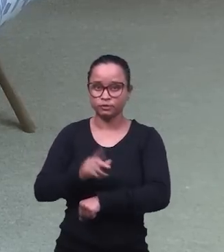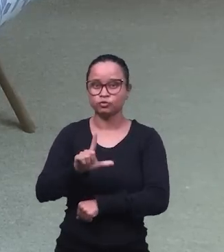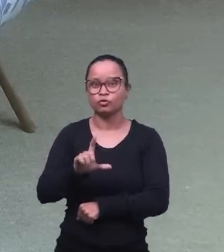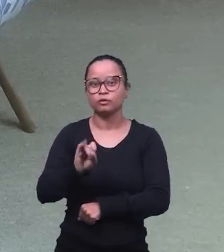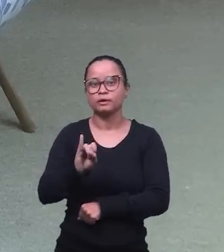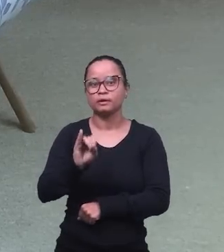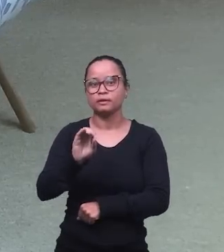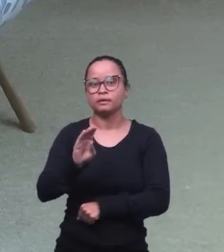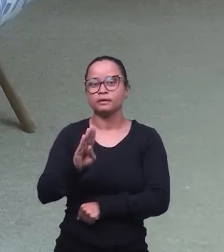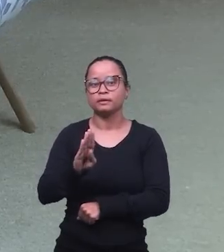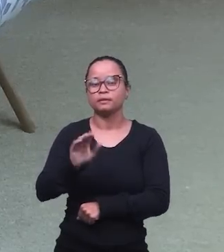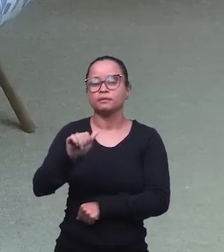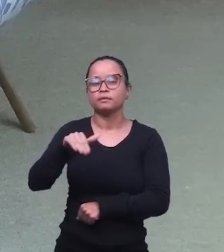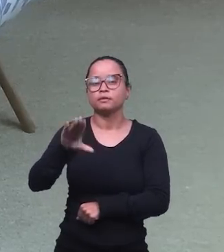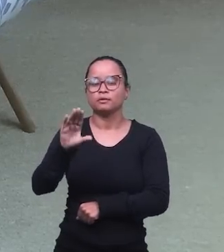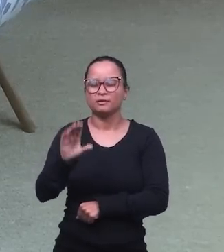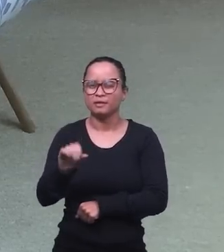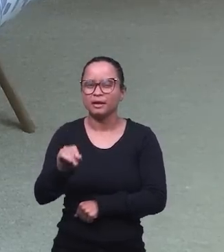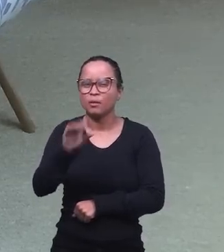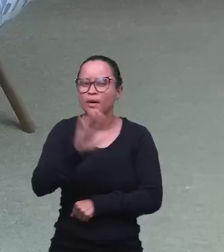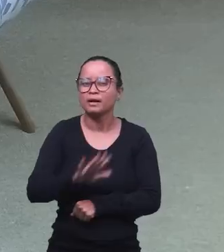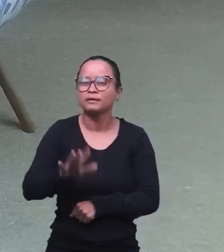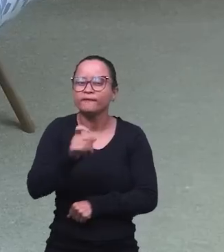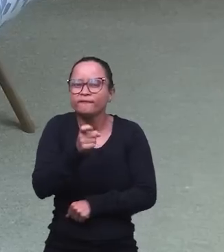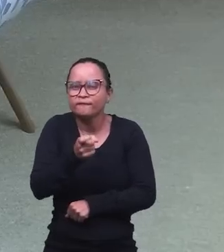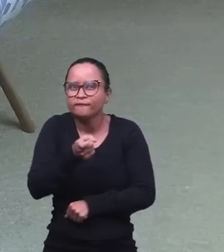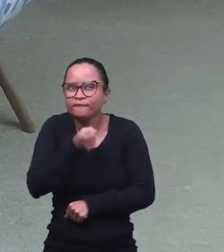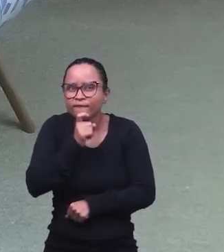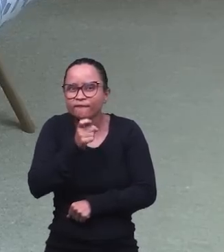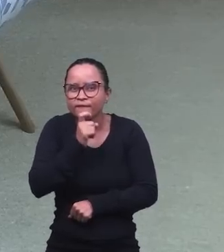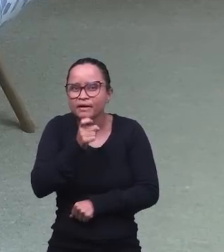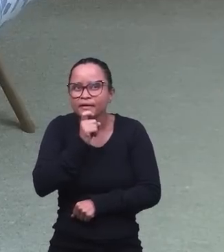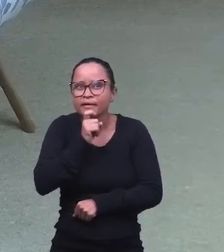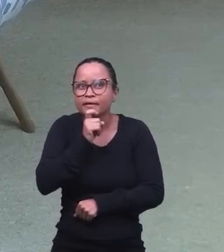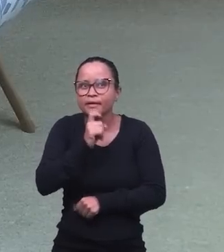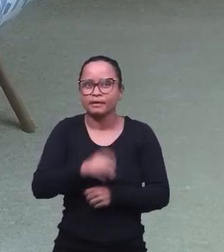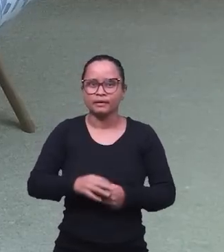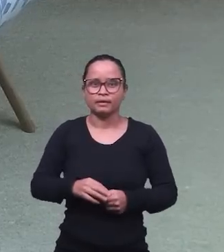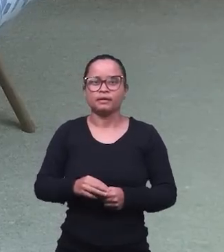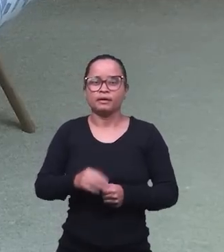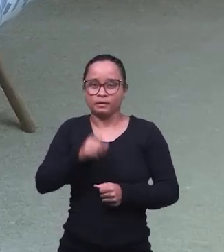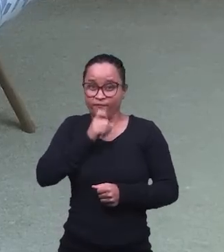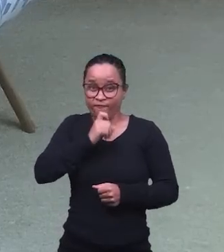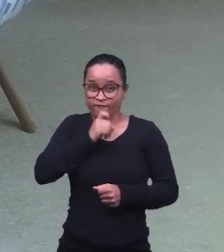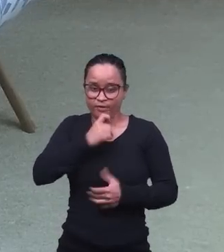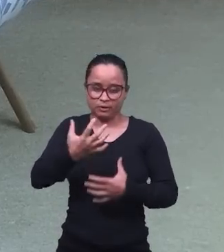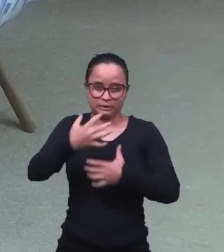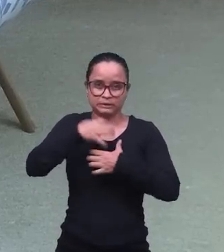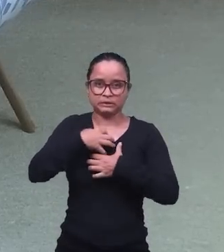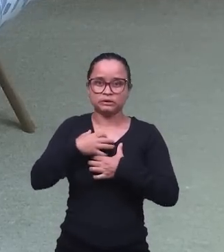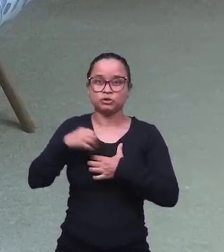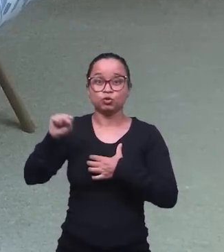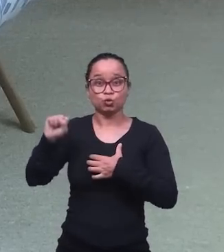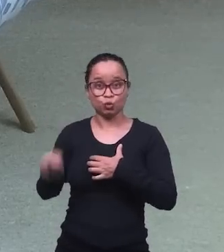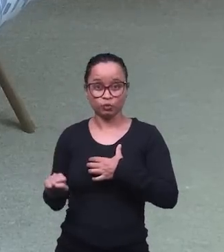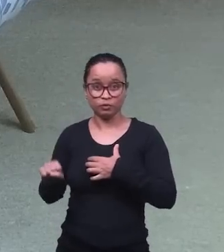Líbano. Então, é uma região um pouco mais fria. Então, aquele vento mais suave, um vento mais frio. E o vento sul